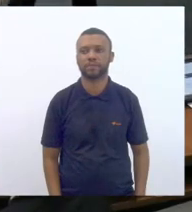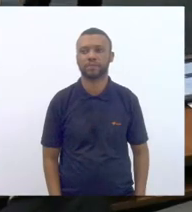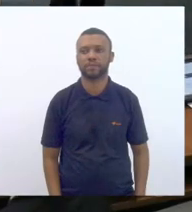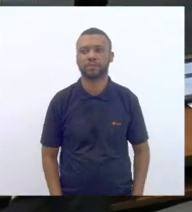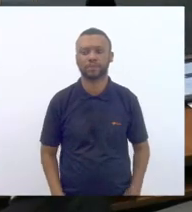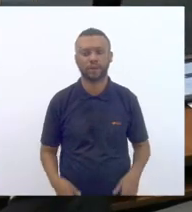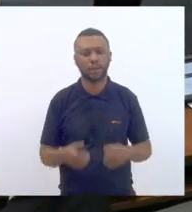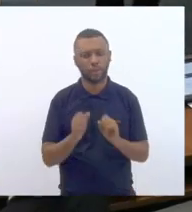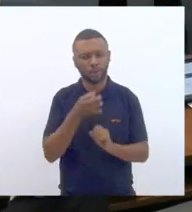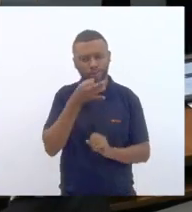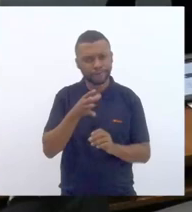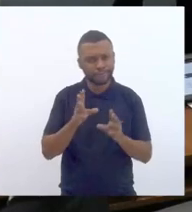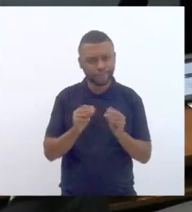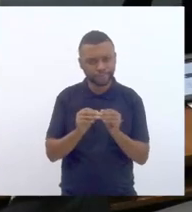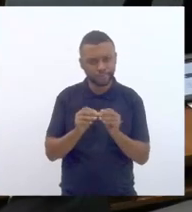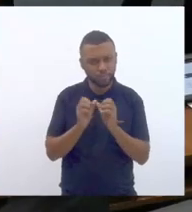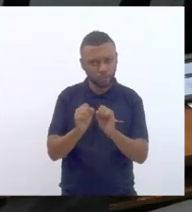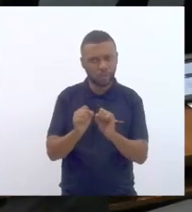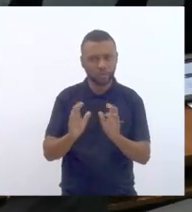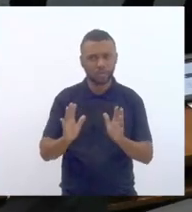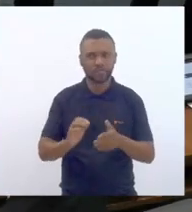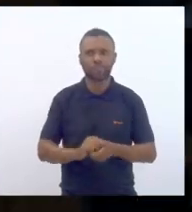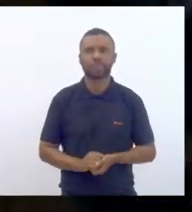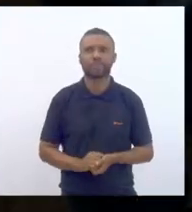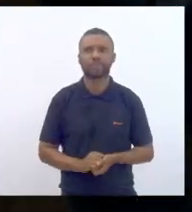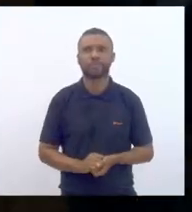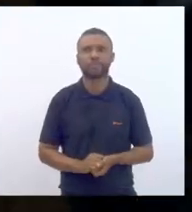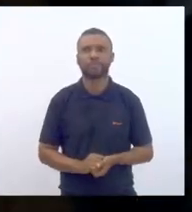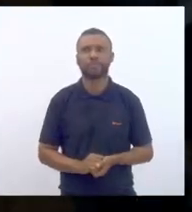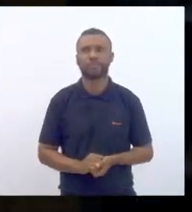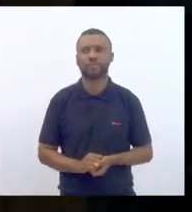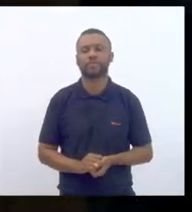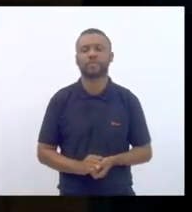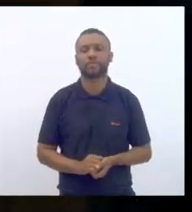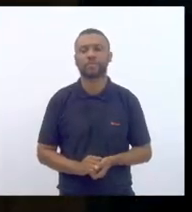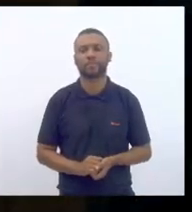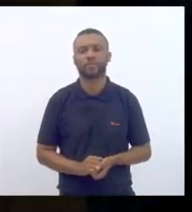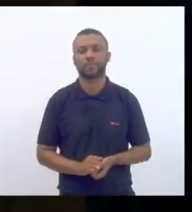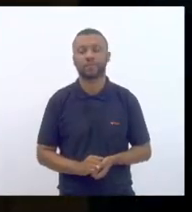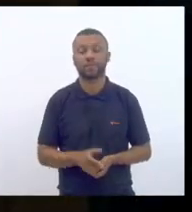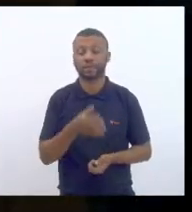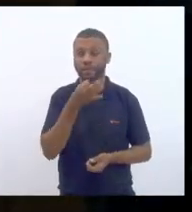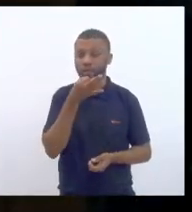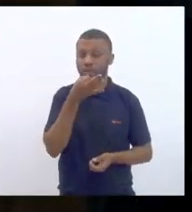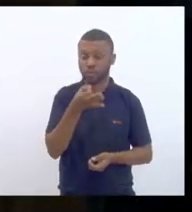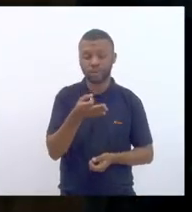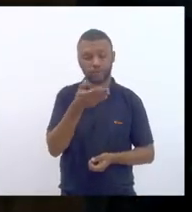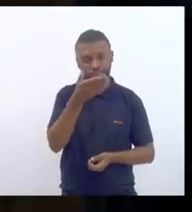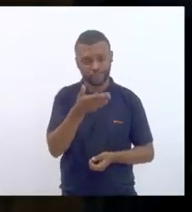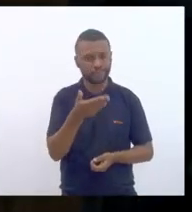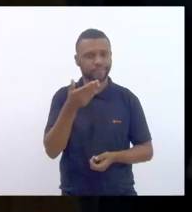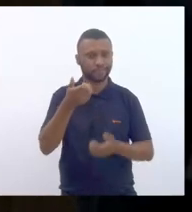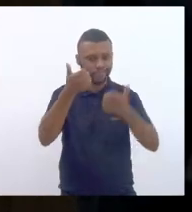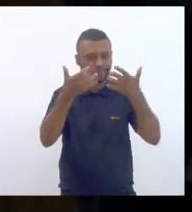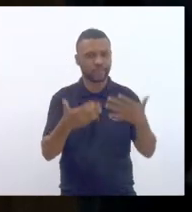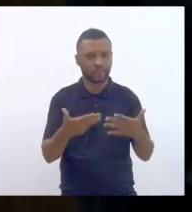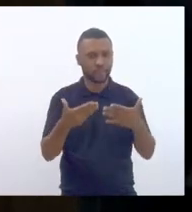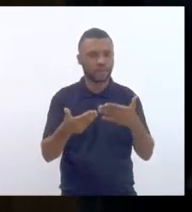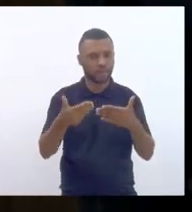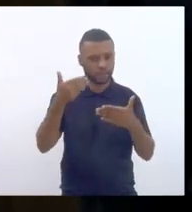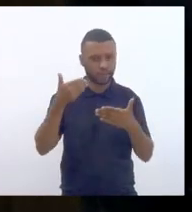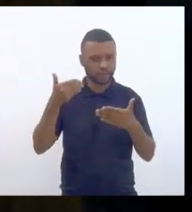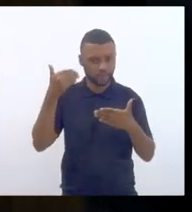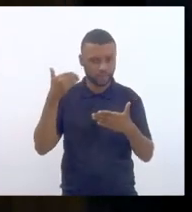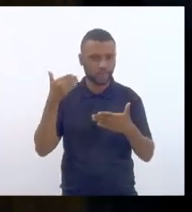Posso fazer a sugestão, senhor? É o seguinte, presidente. Eu estava sugerindo a Vossa Excelência para